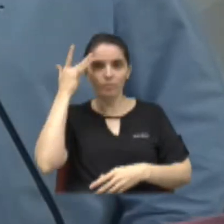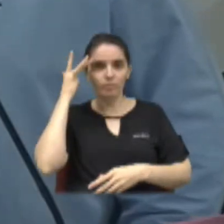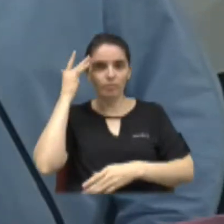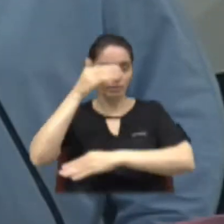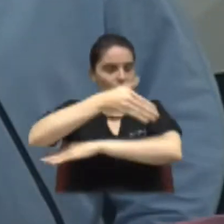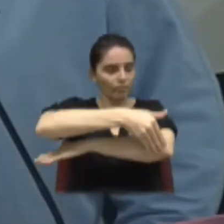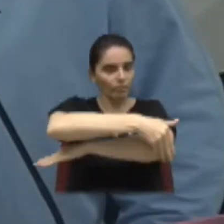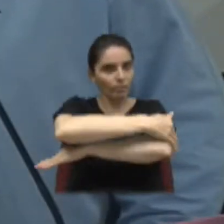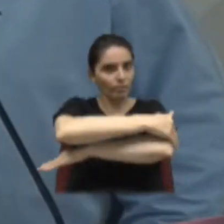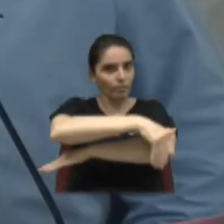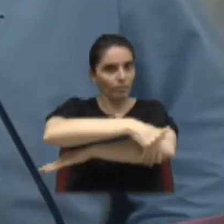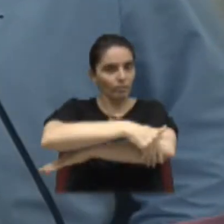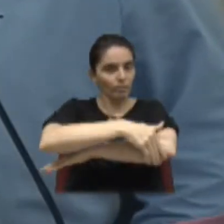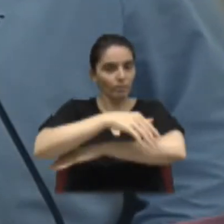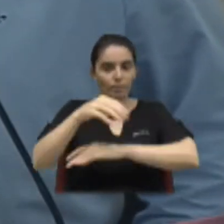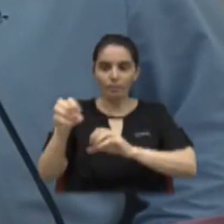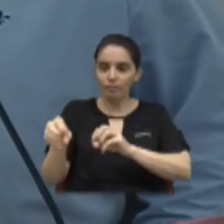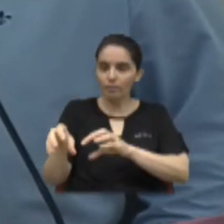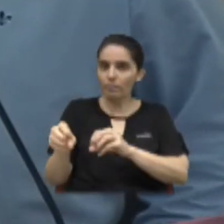esquina orientando.